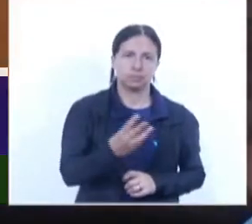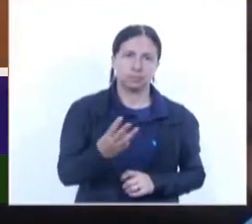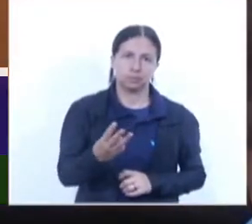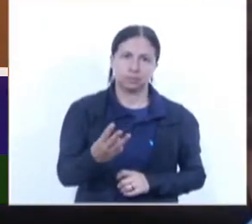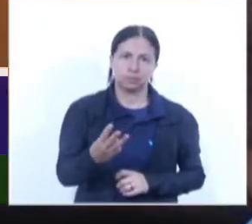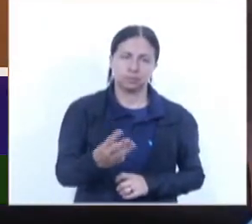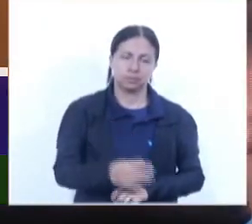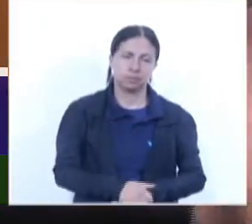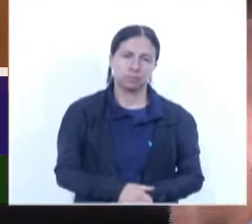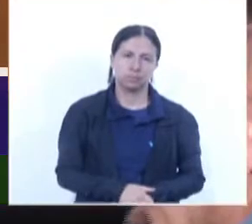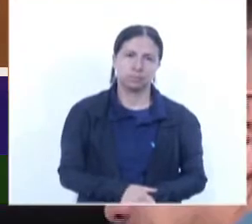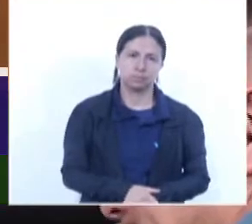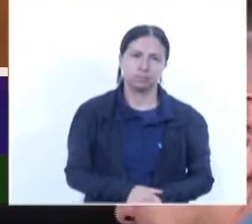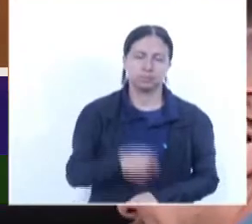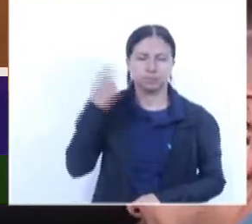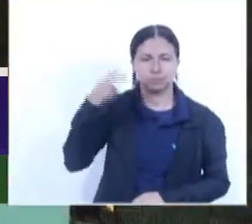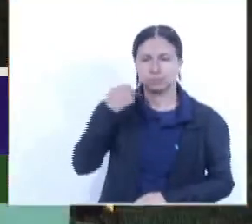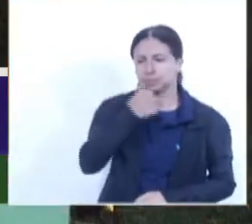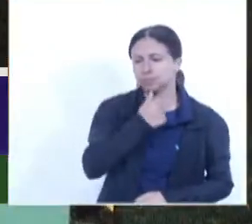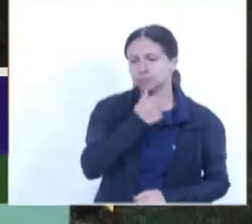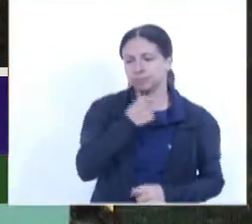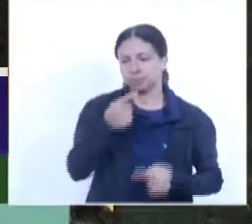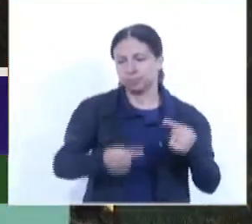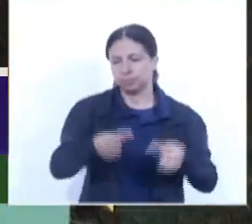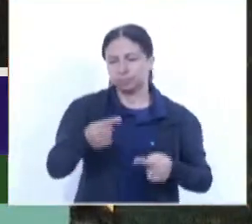Vereador Antônio Augusto